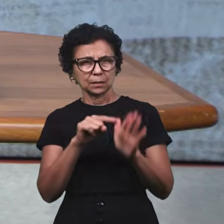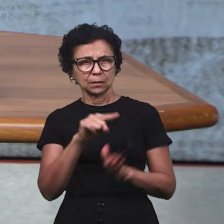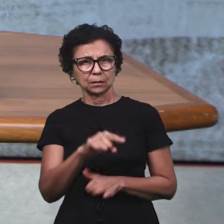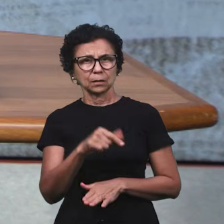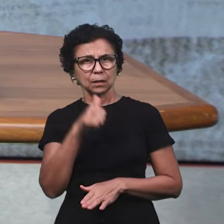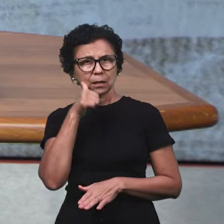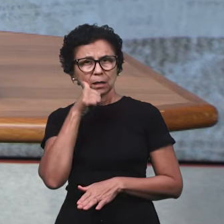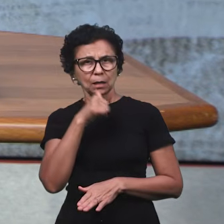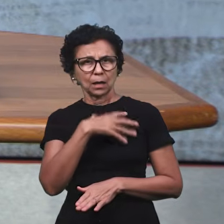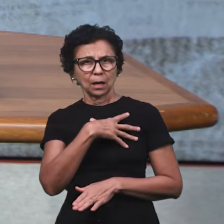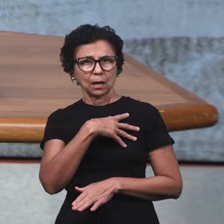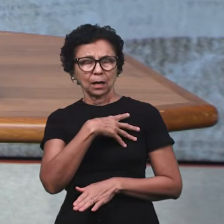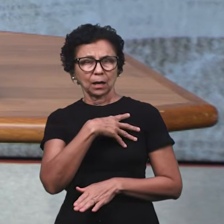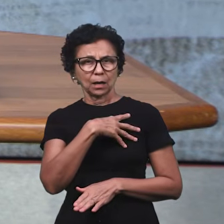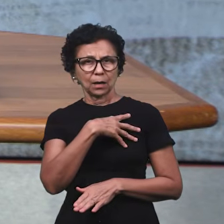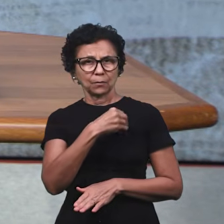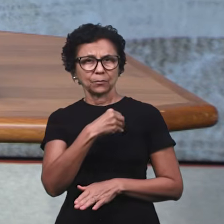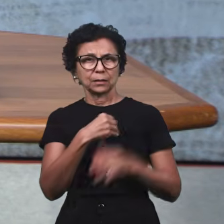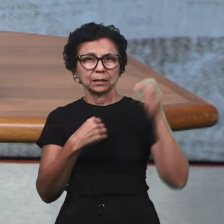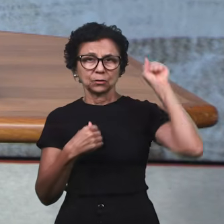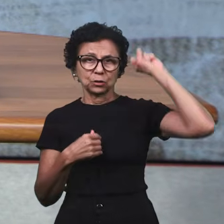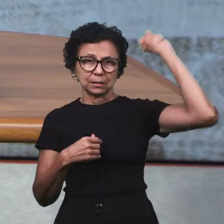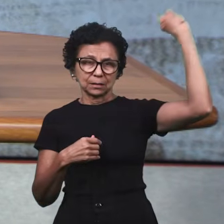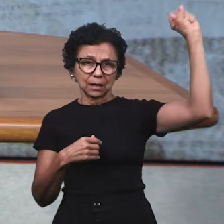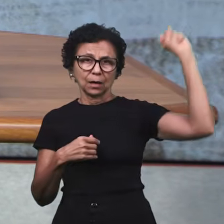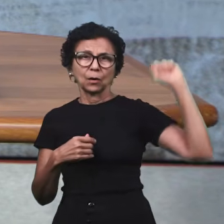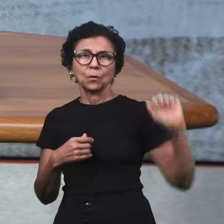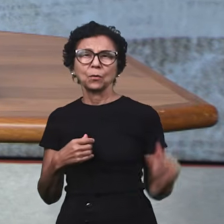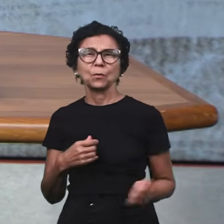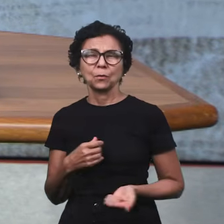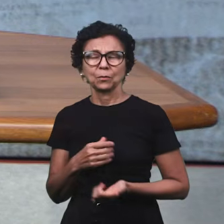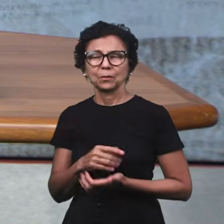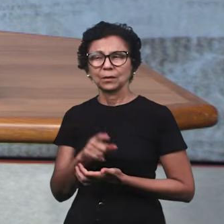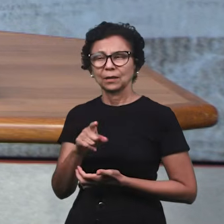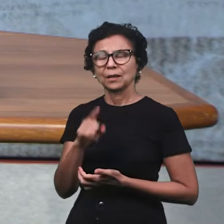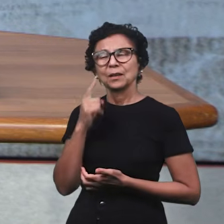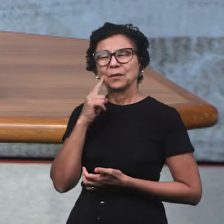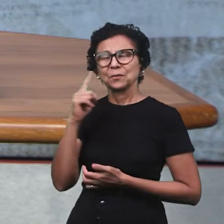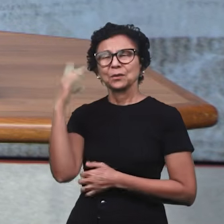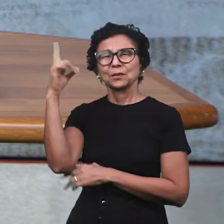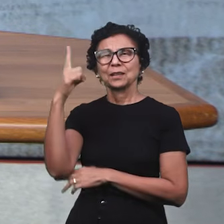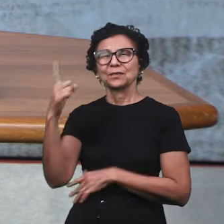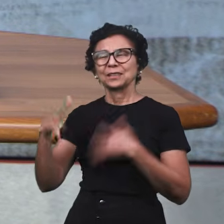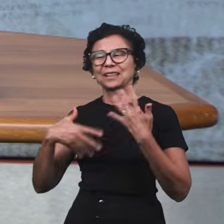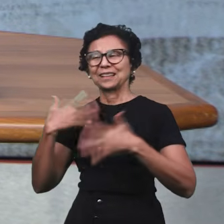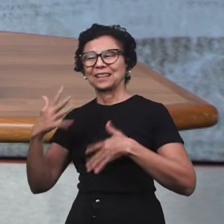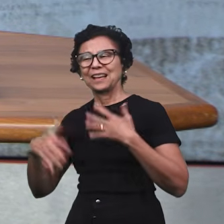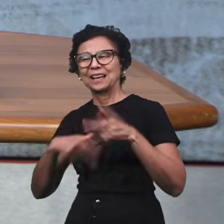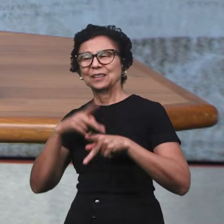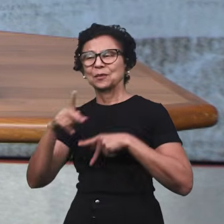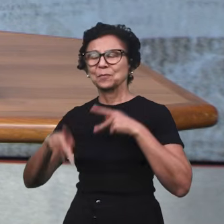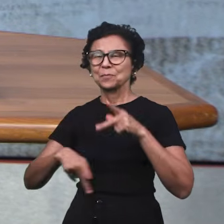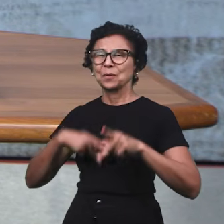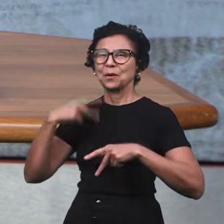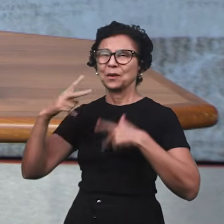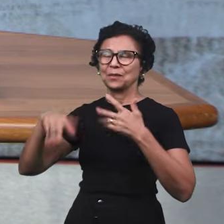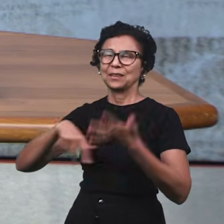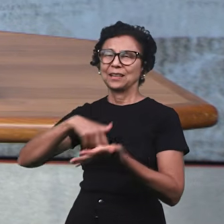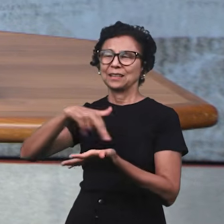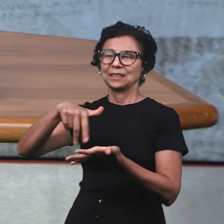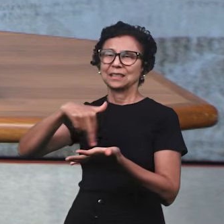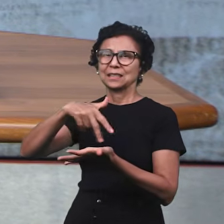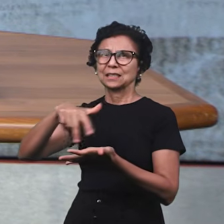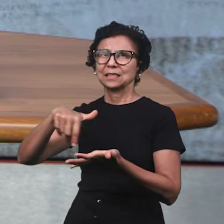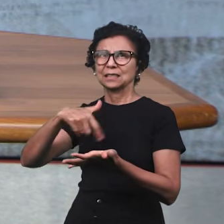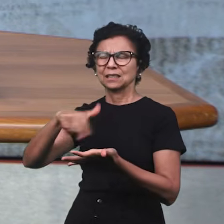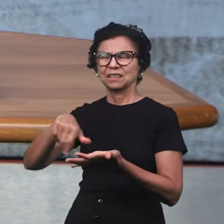Saul, esposa de Davi, vendo Davi ali se alegrar junto com o povo, trazendo a arca do Senhor,